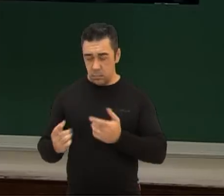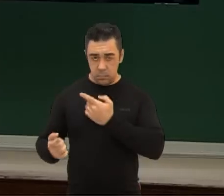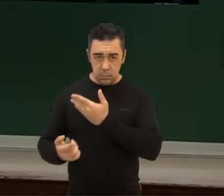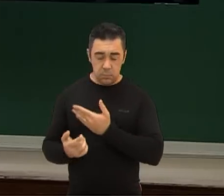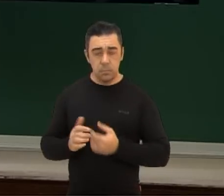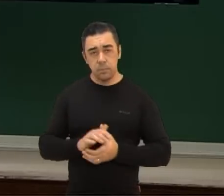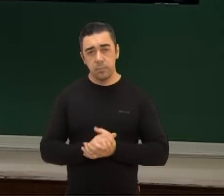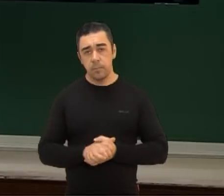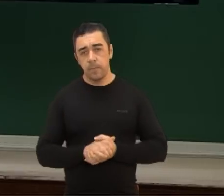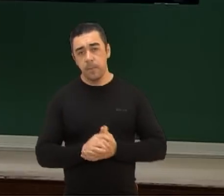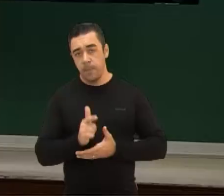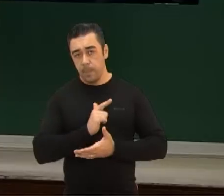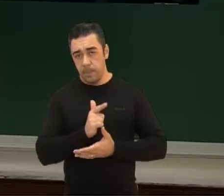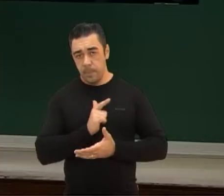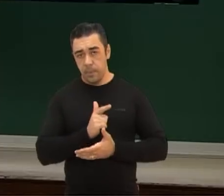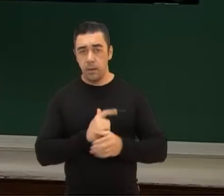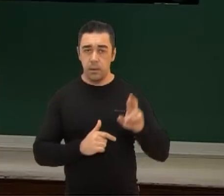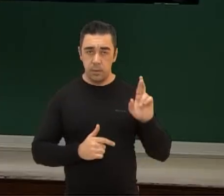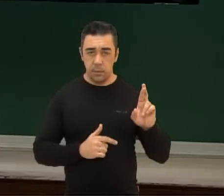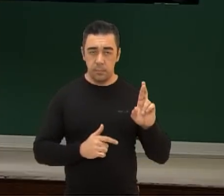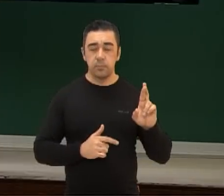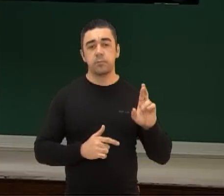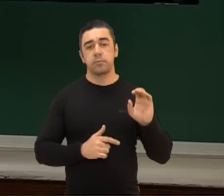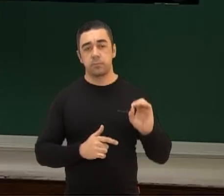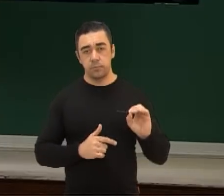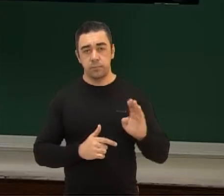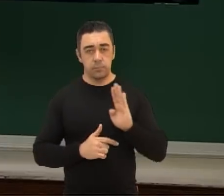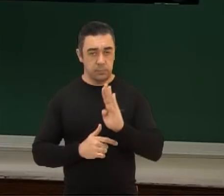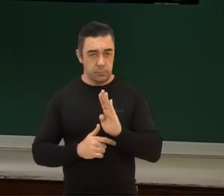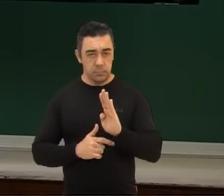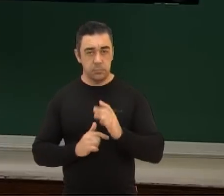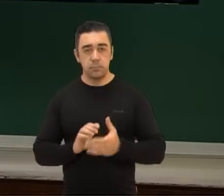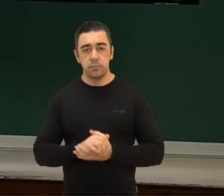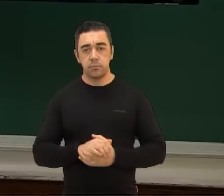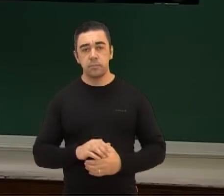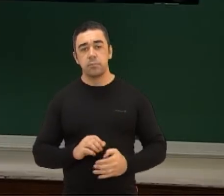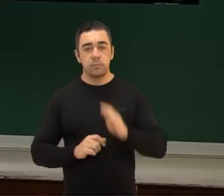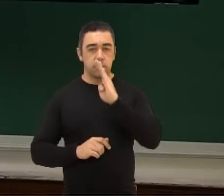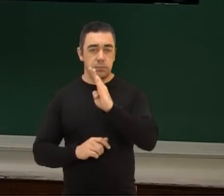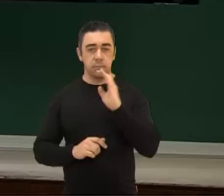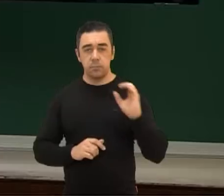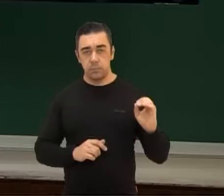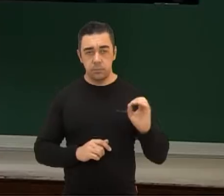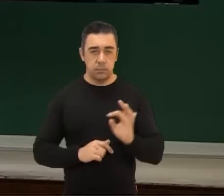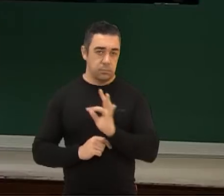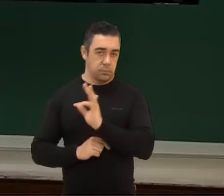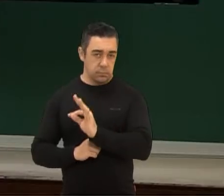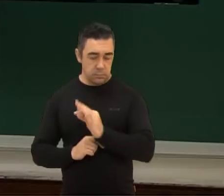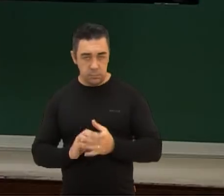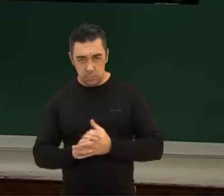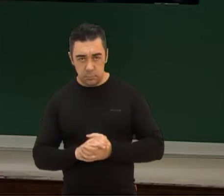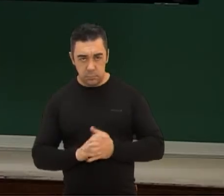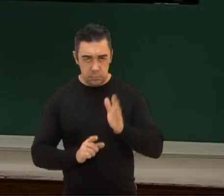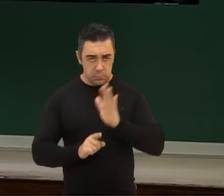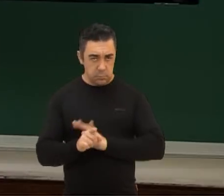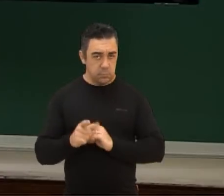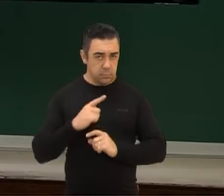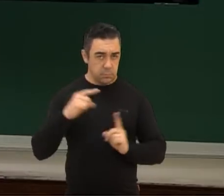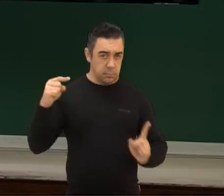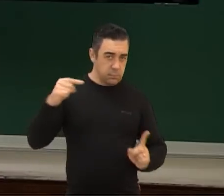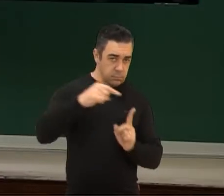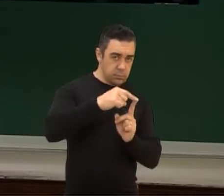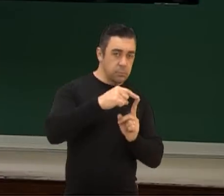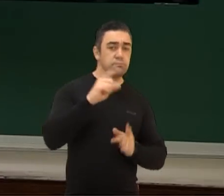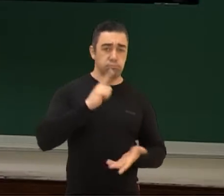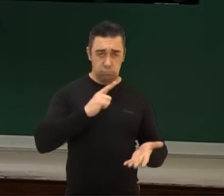aqui, então nós temos o ângulo ROB e o ângulo BOT. Eles têm um vértice em